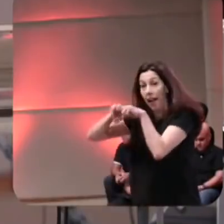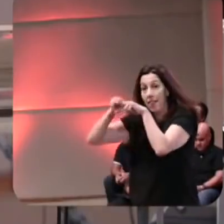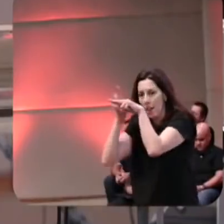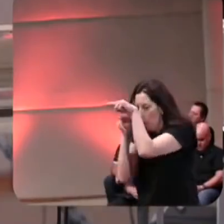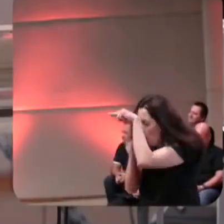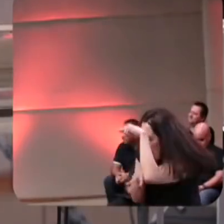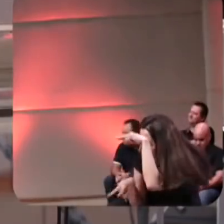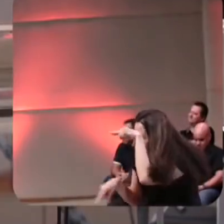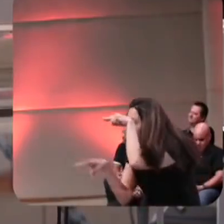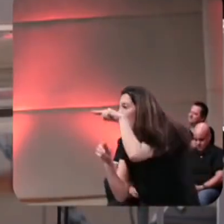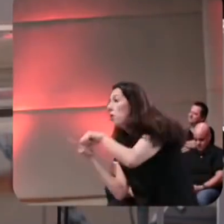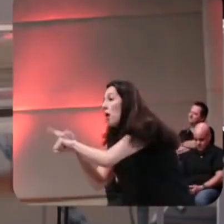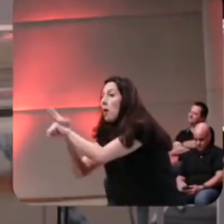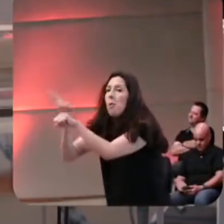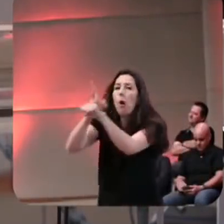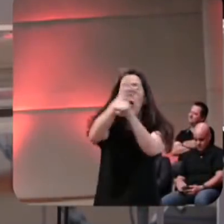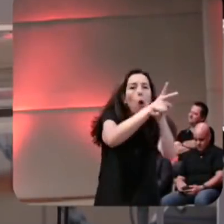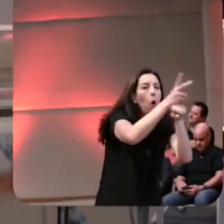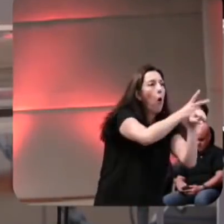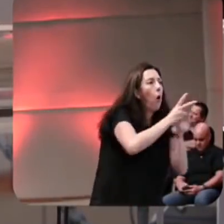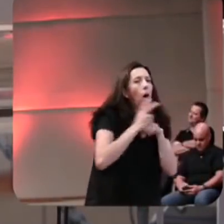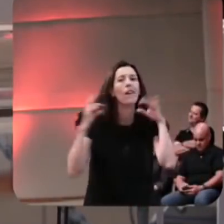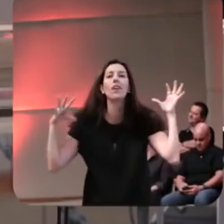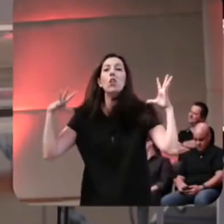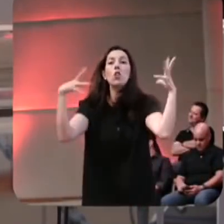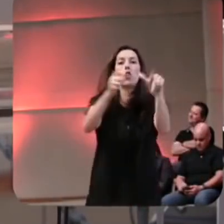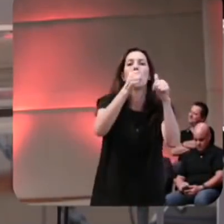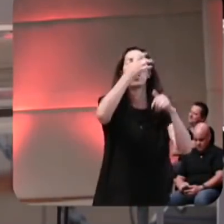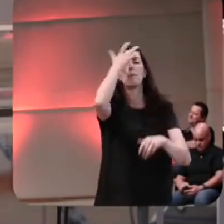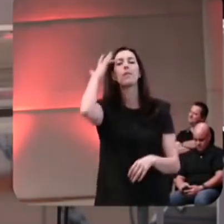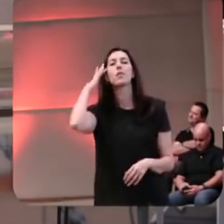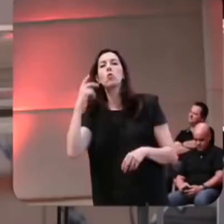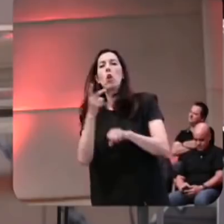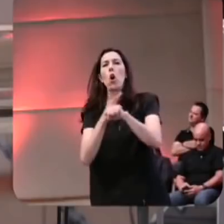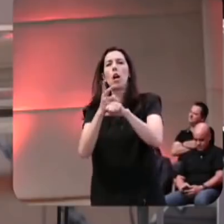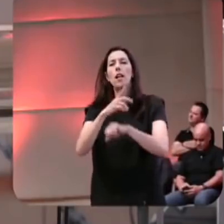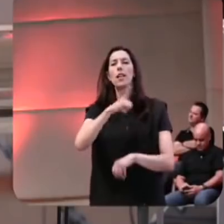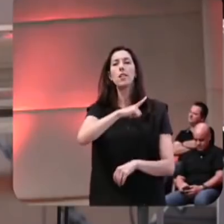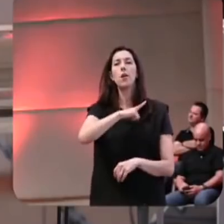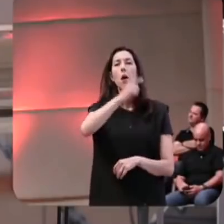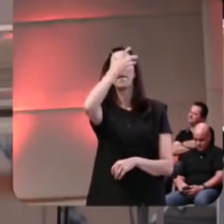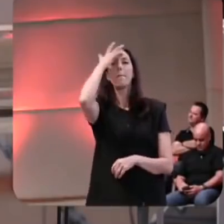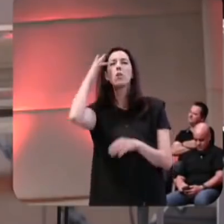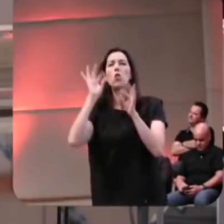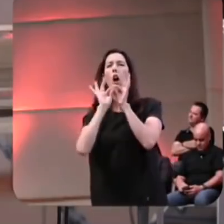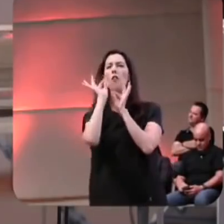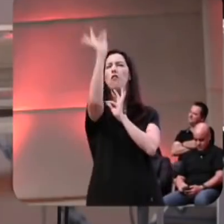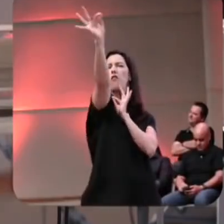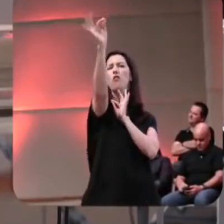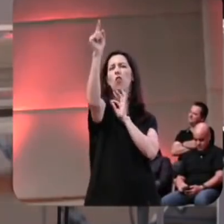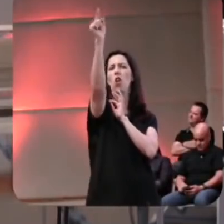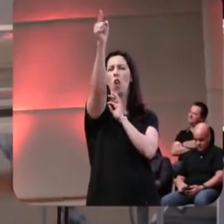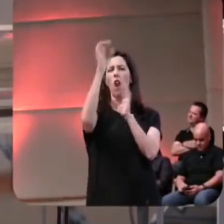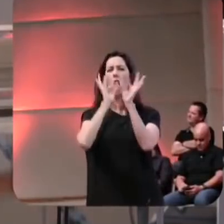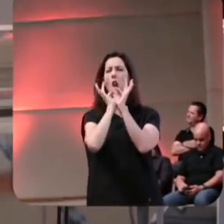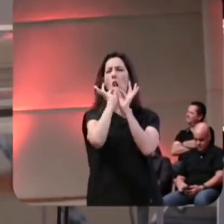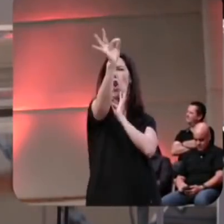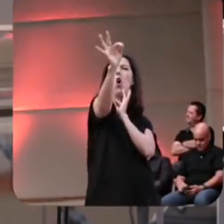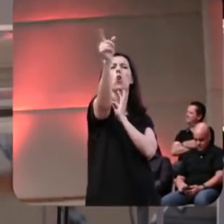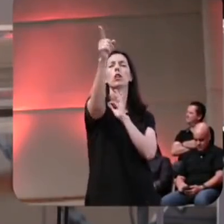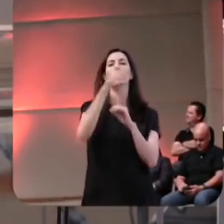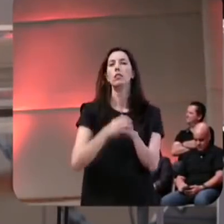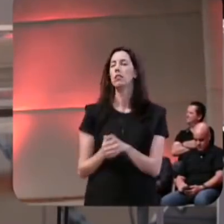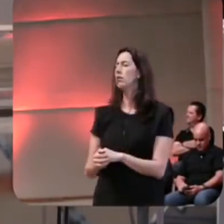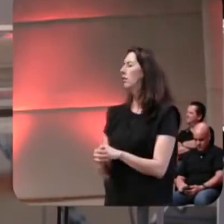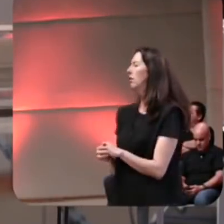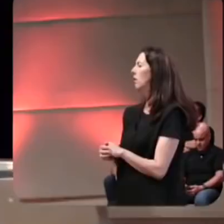mundo procurando a bendita da chave. E aí tinha uma pessoa sentada lá no fundo, ali como está aquele povo lá, diz que vocês estão